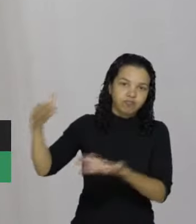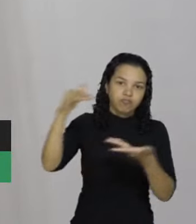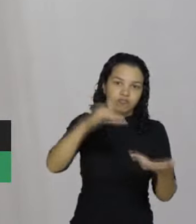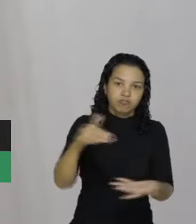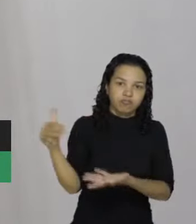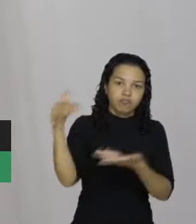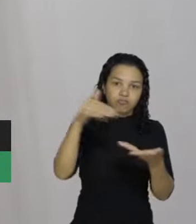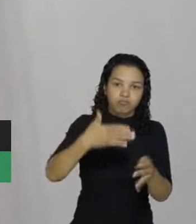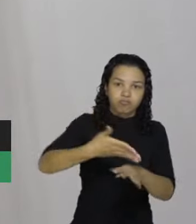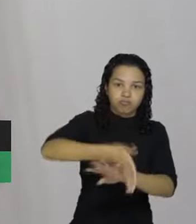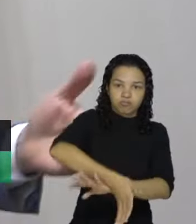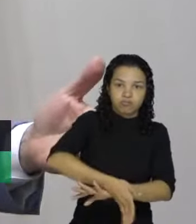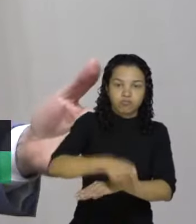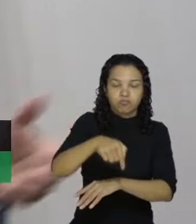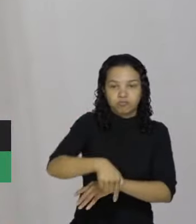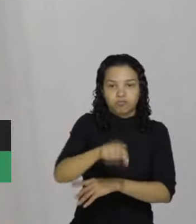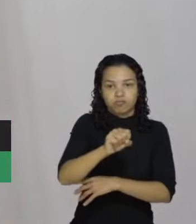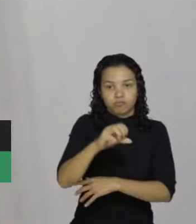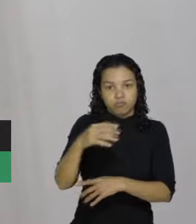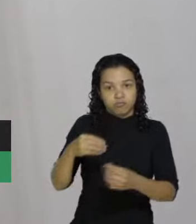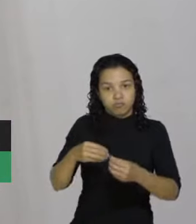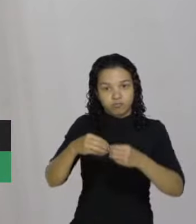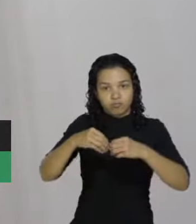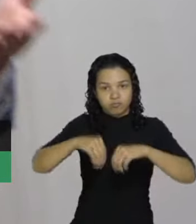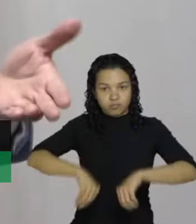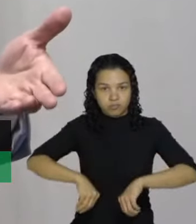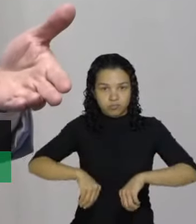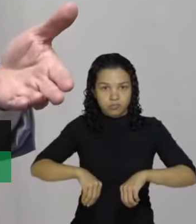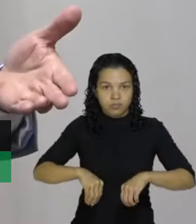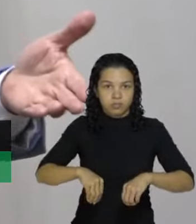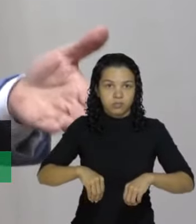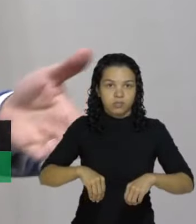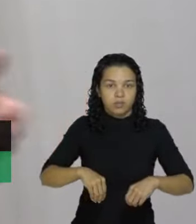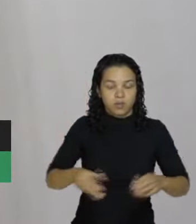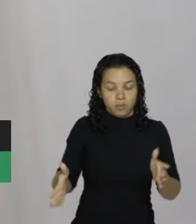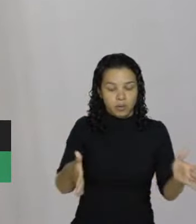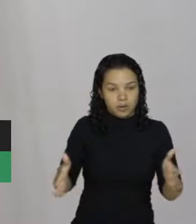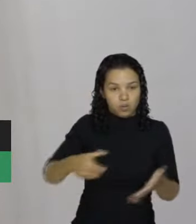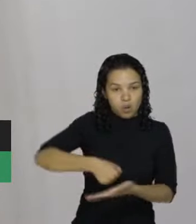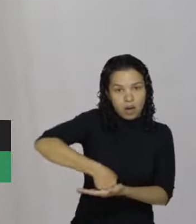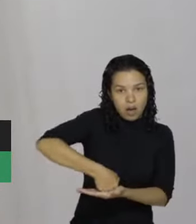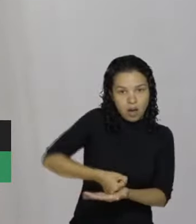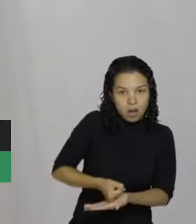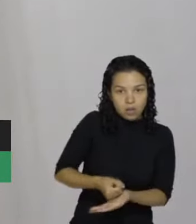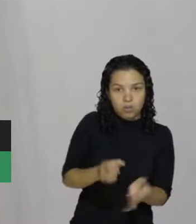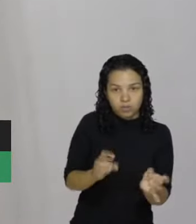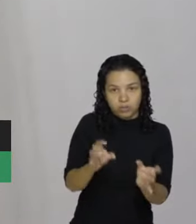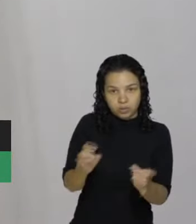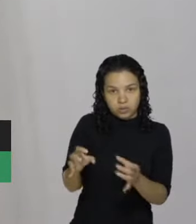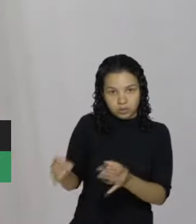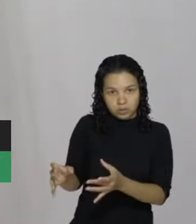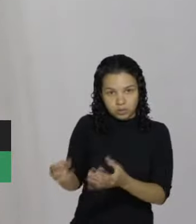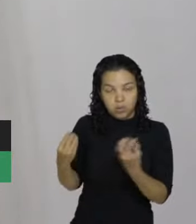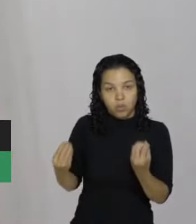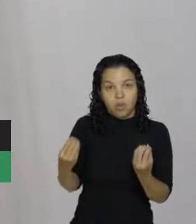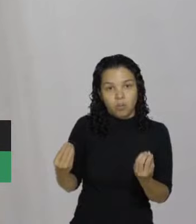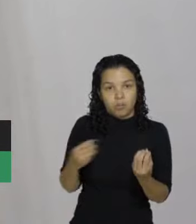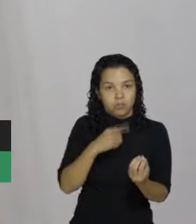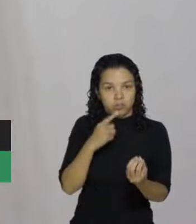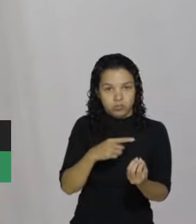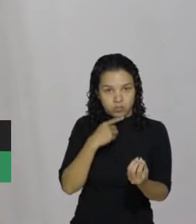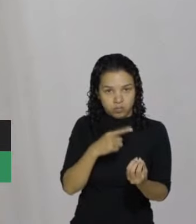no mercado catarinense e está prejudicando agora a safra do alho nosso que não tem como comercializá-lo. O secretário